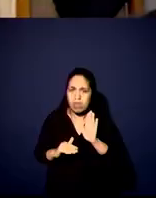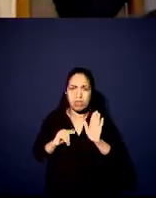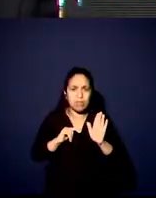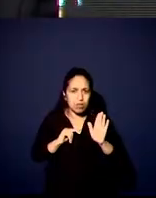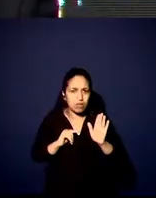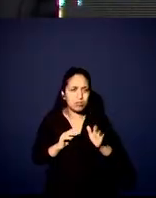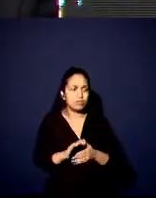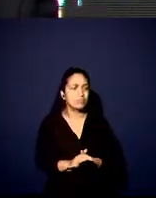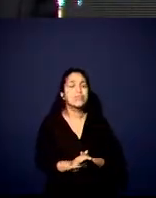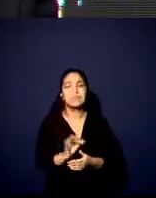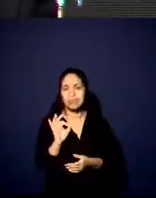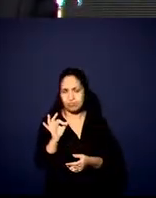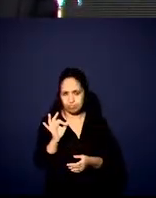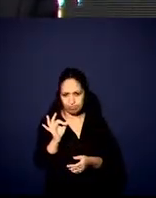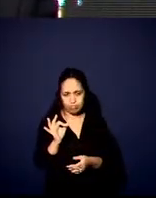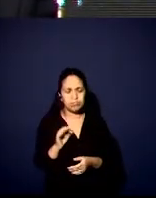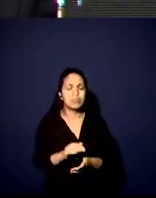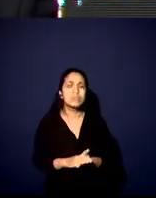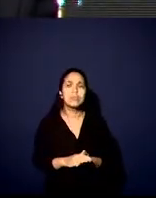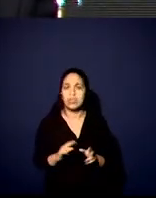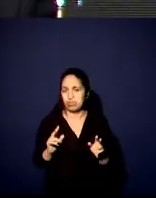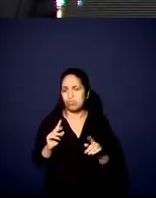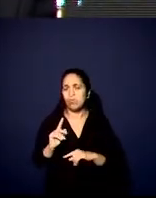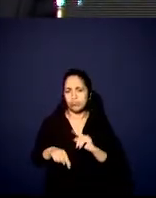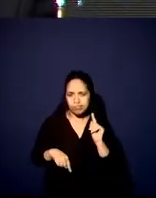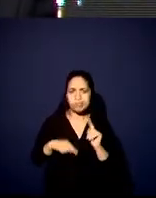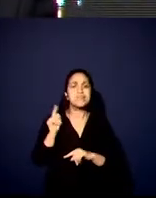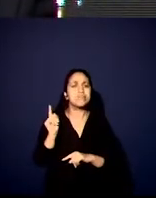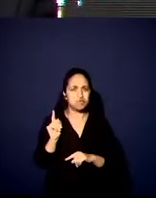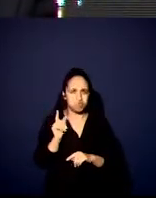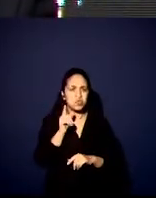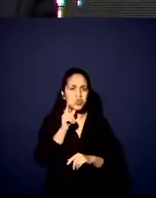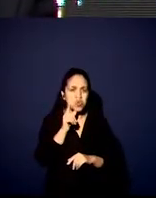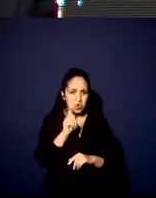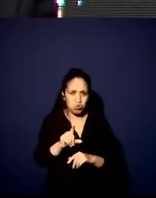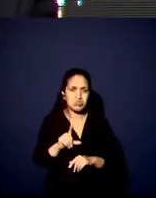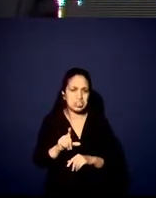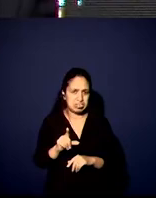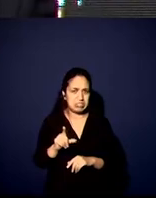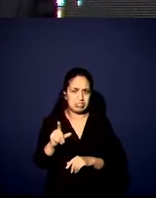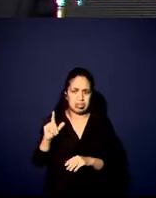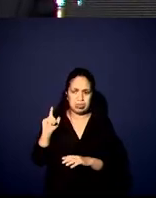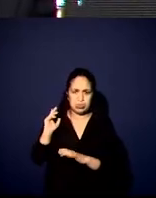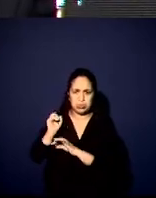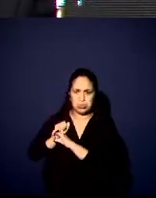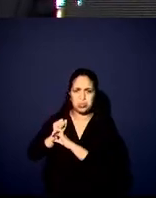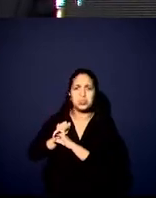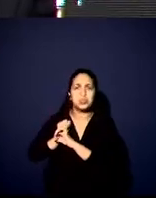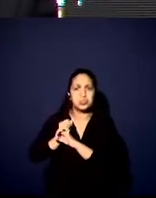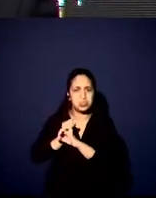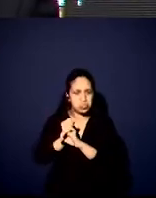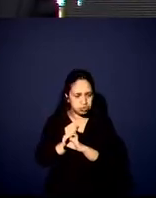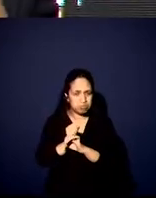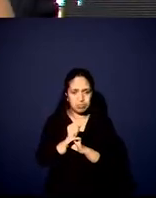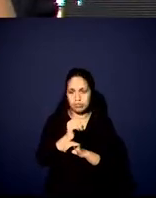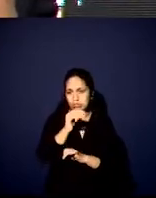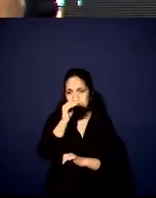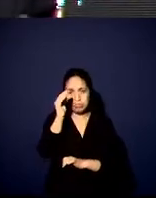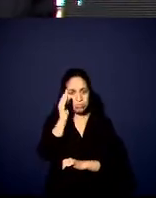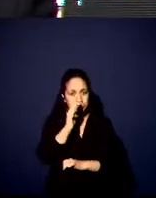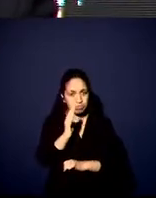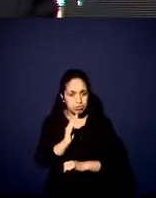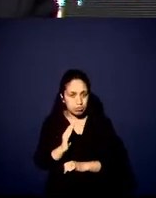claro que sim foi um tema que foi um avanço uma conquista dos últimos anos acho que o Brasil caminha